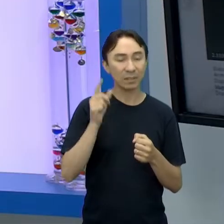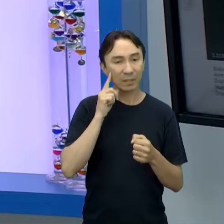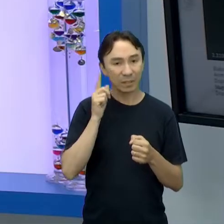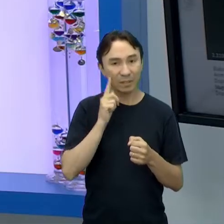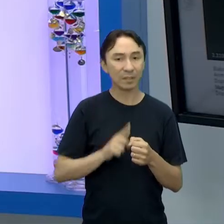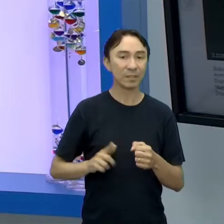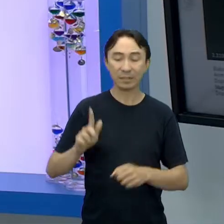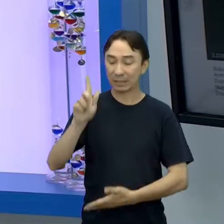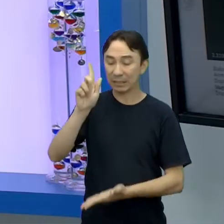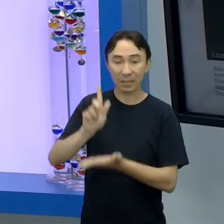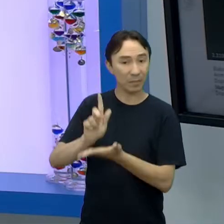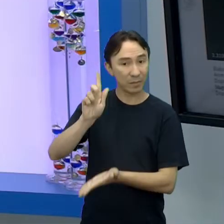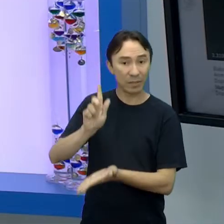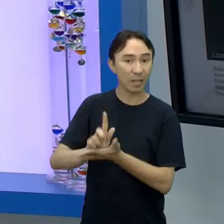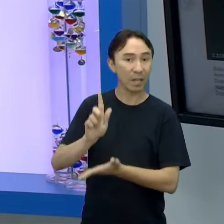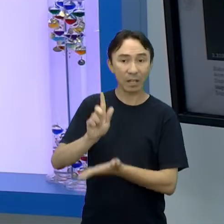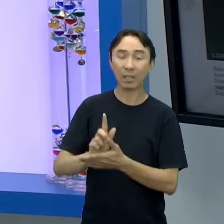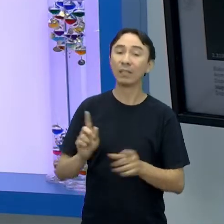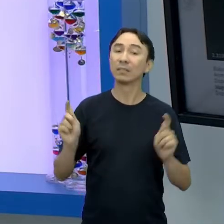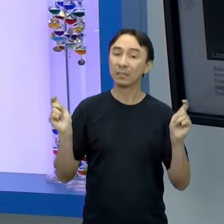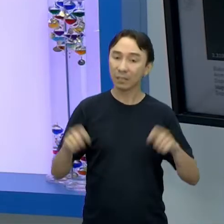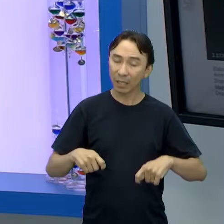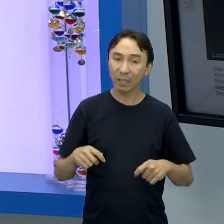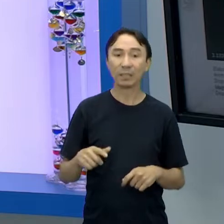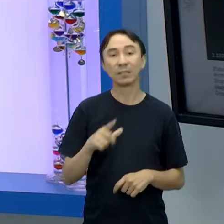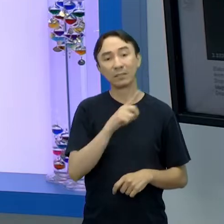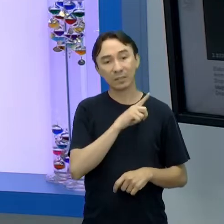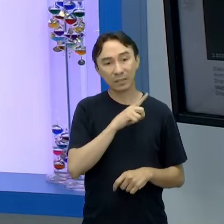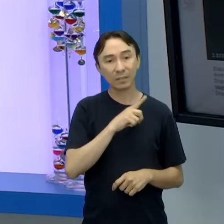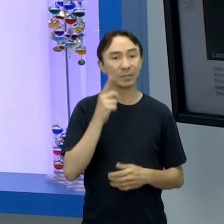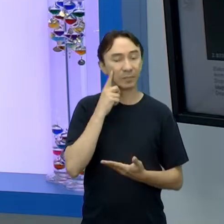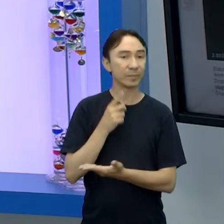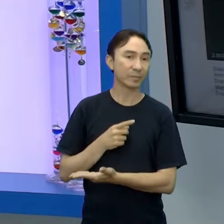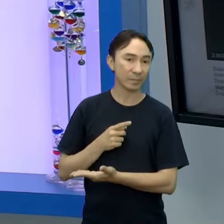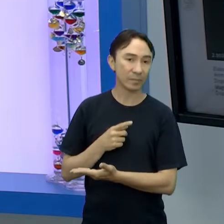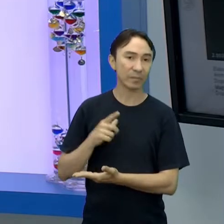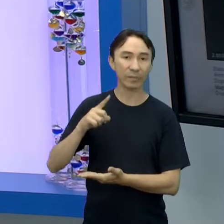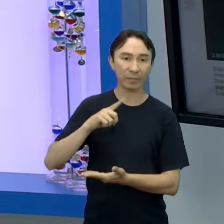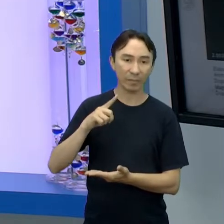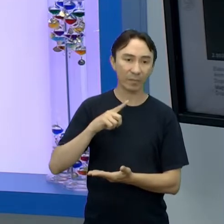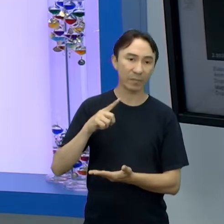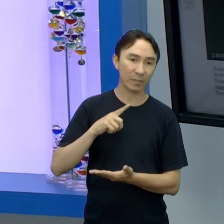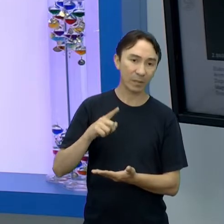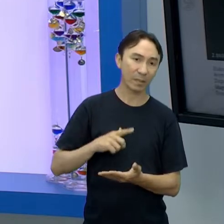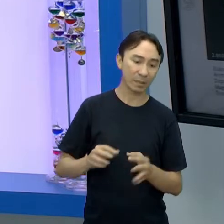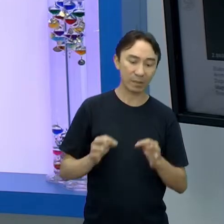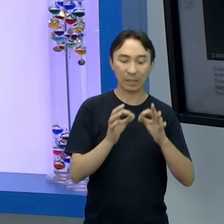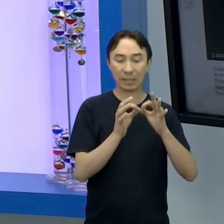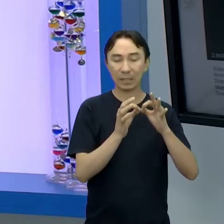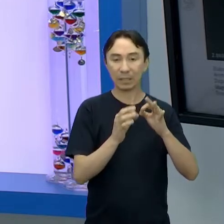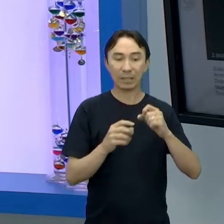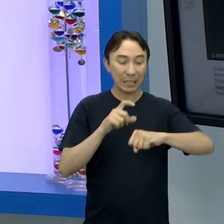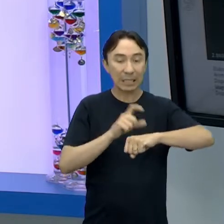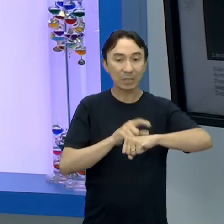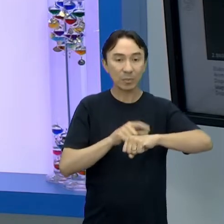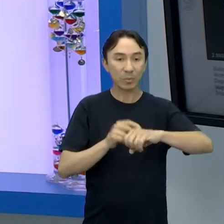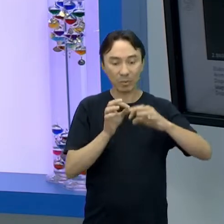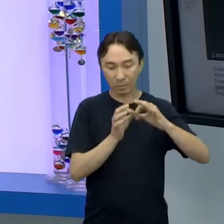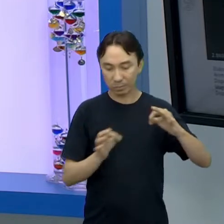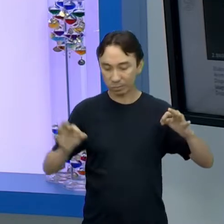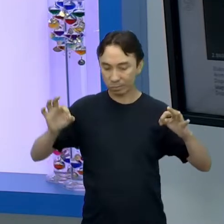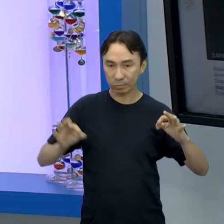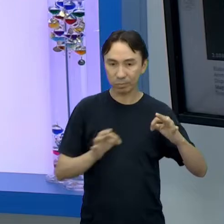posso calcular a gravidade através do movimento periódico de um pêndulo, né? Se eu tenho um período, eu meço o período aqui, ó, de tempo,